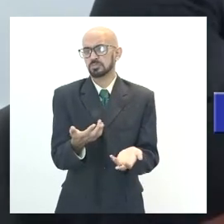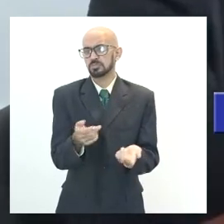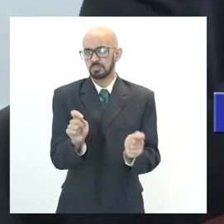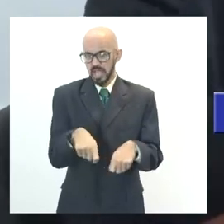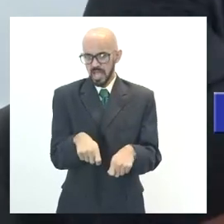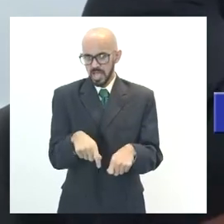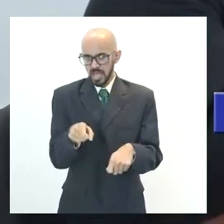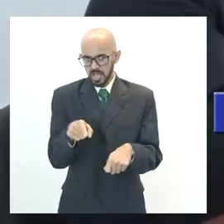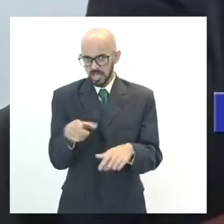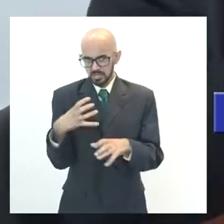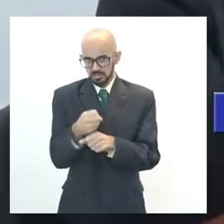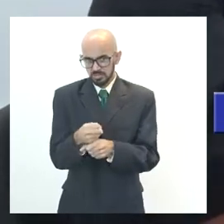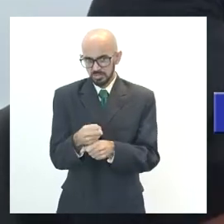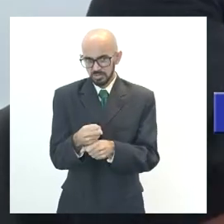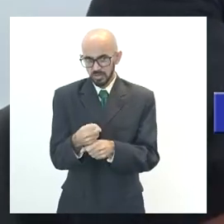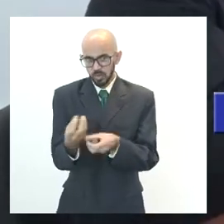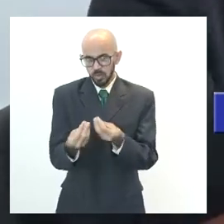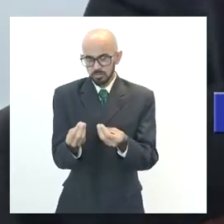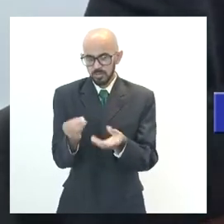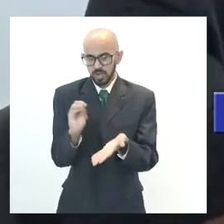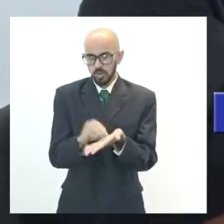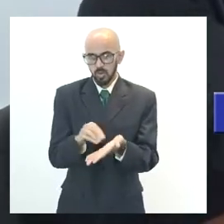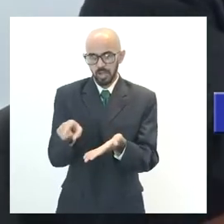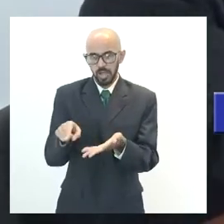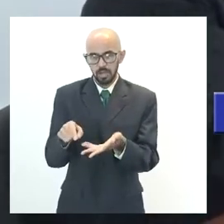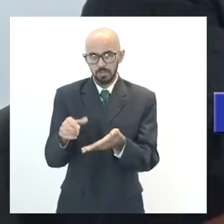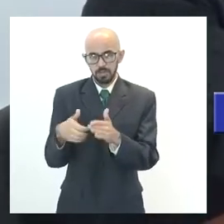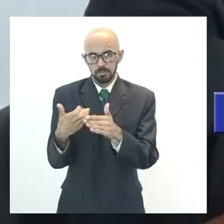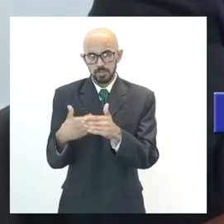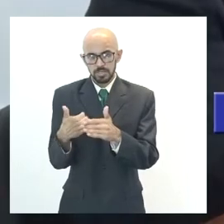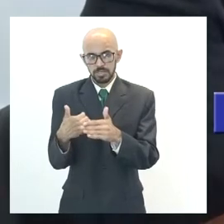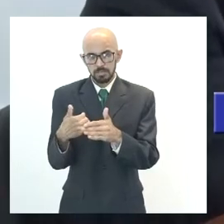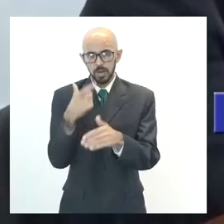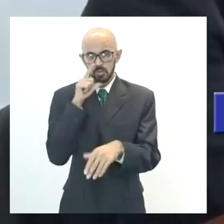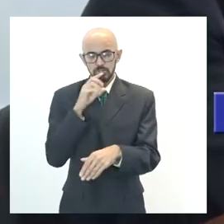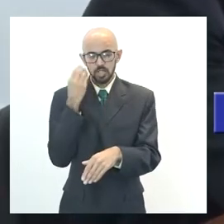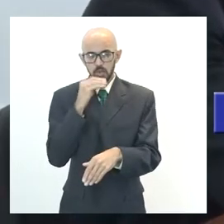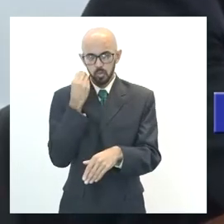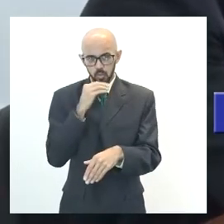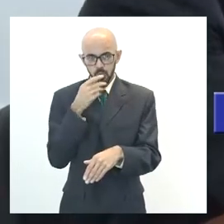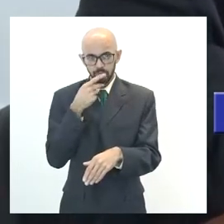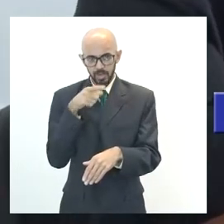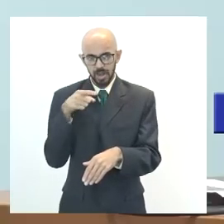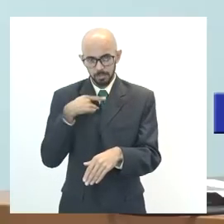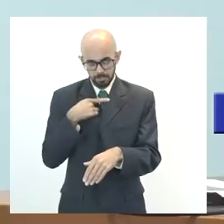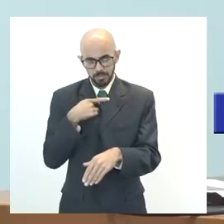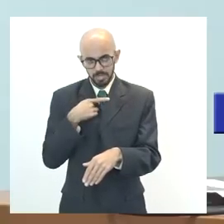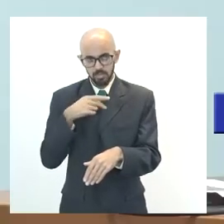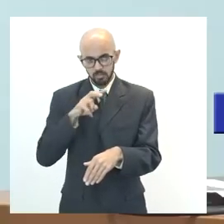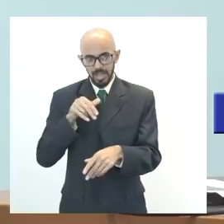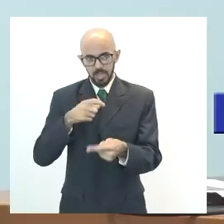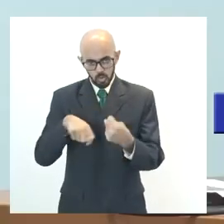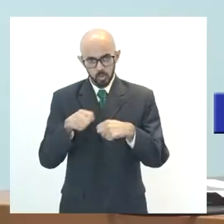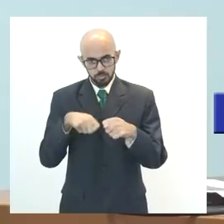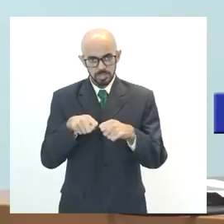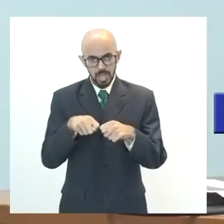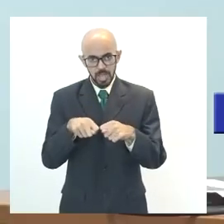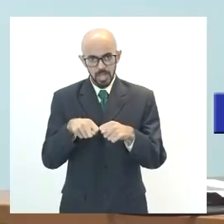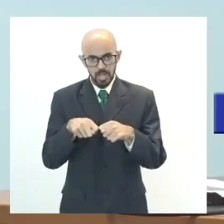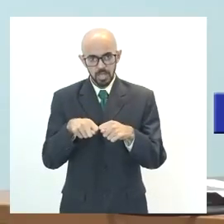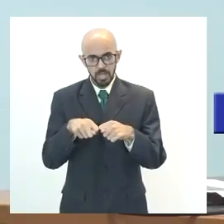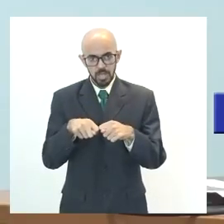interveniente intermediário uma travessa a dor para ter lucro e tá me dizendo que vai economizar recursos